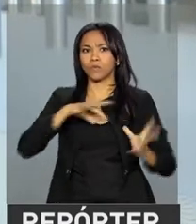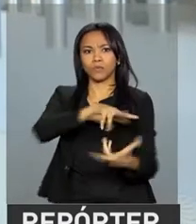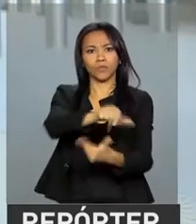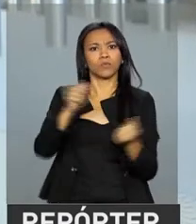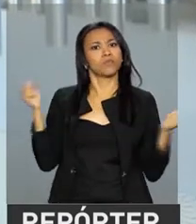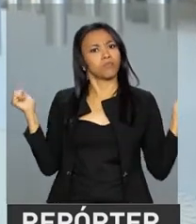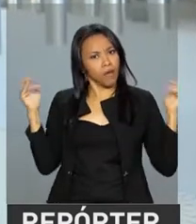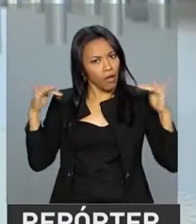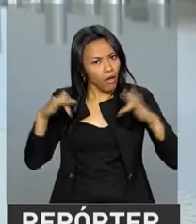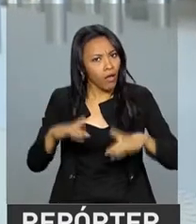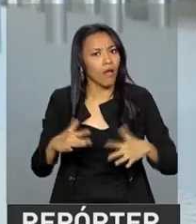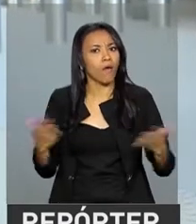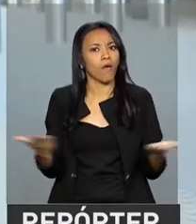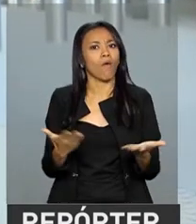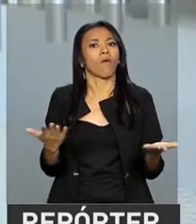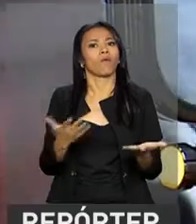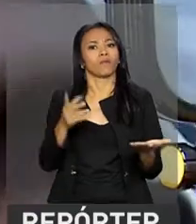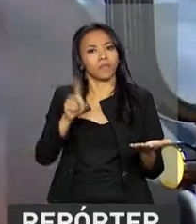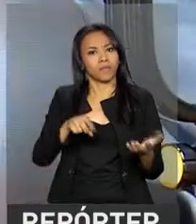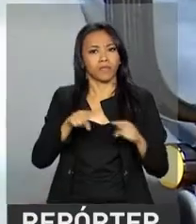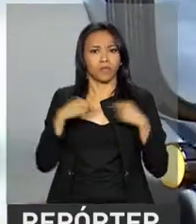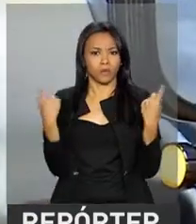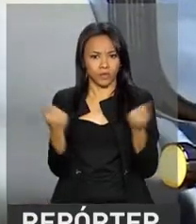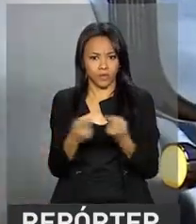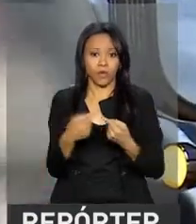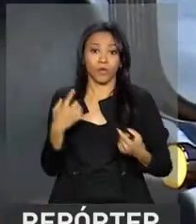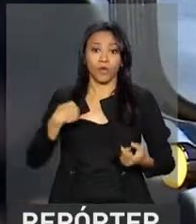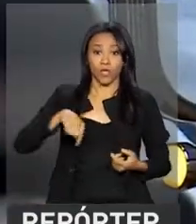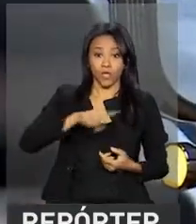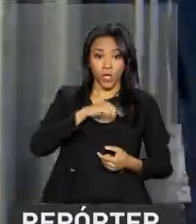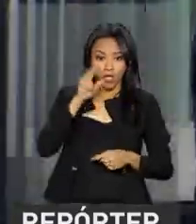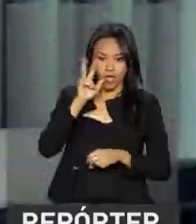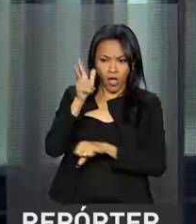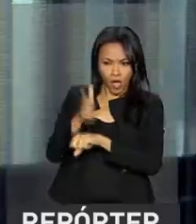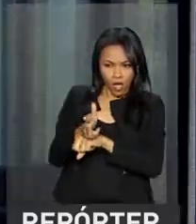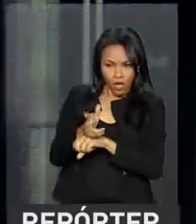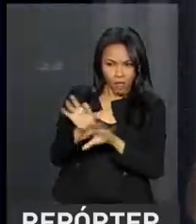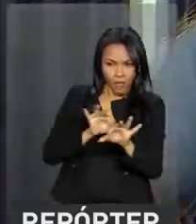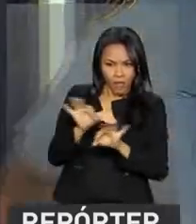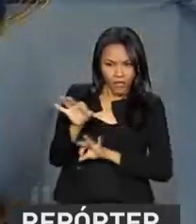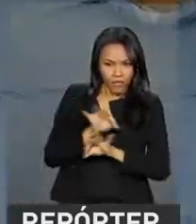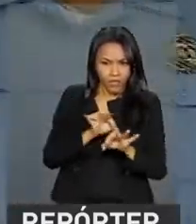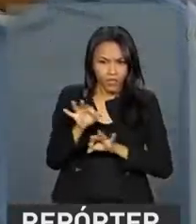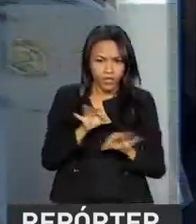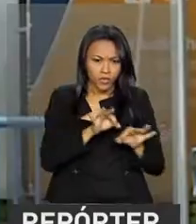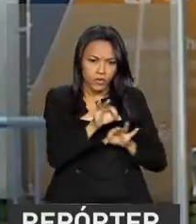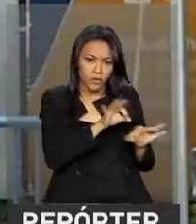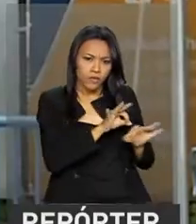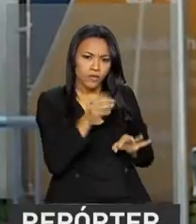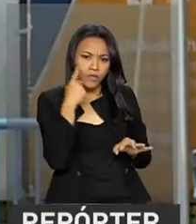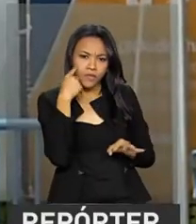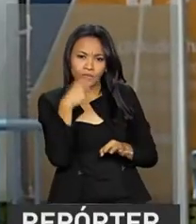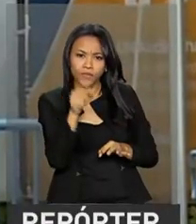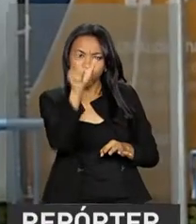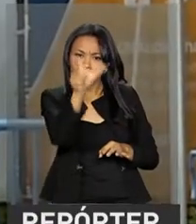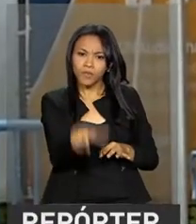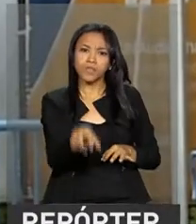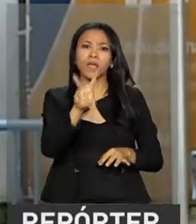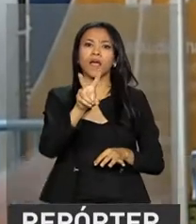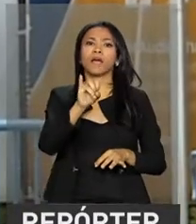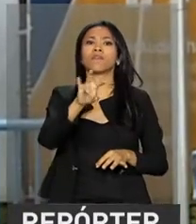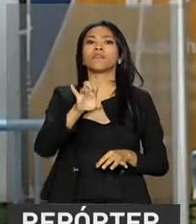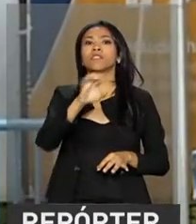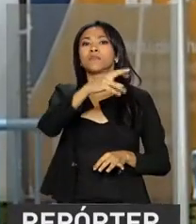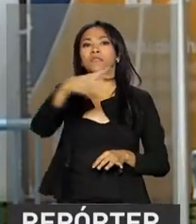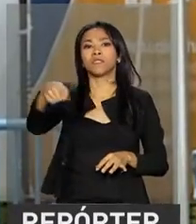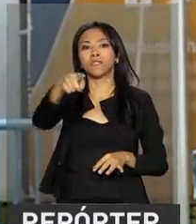Não há nada como a Assembleia Geral. Enquanto nossa equipe acompanhava os preparativos para a Assembleia, encontramos a vice-presidente da